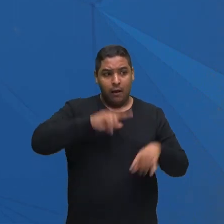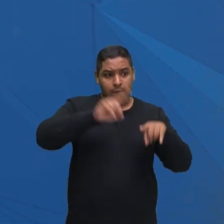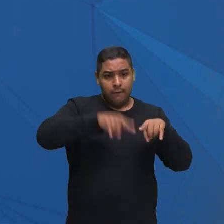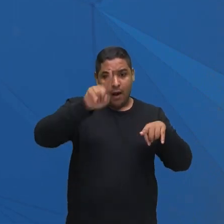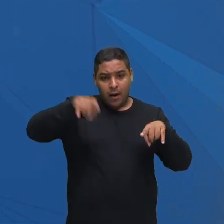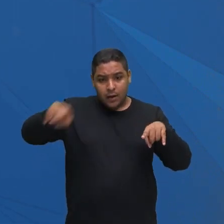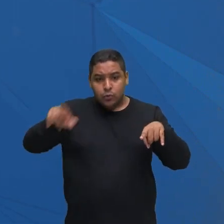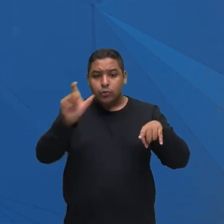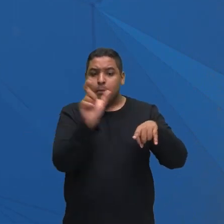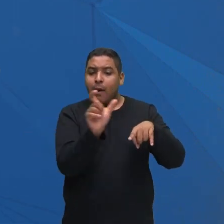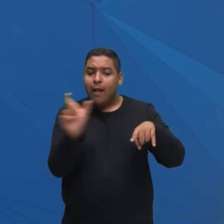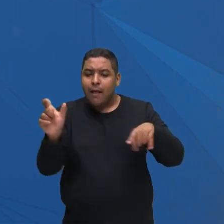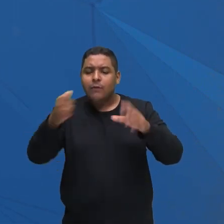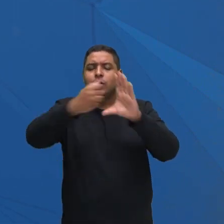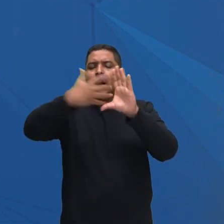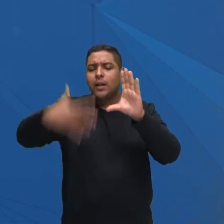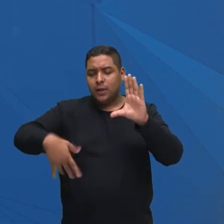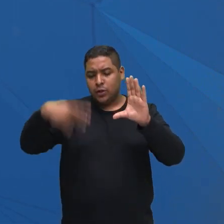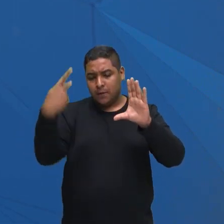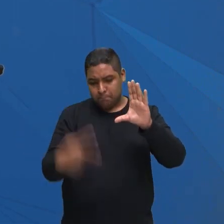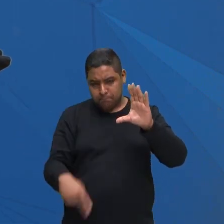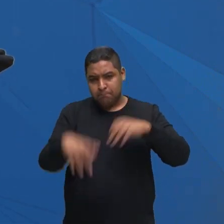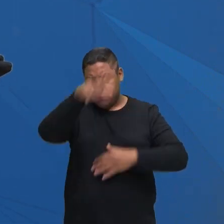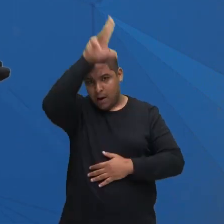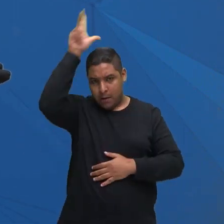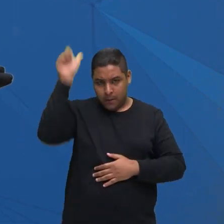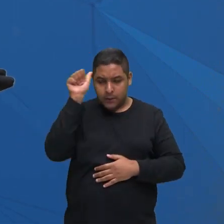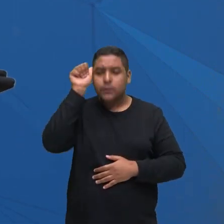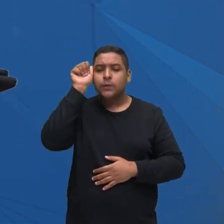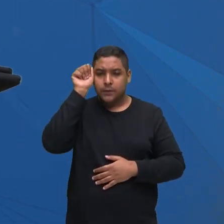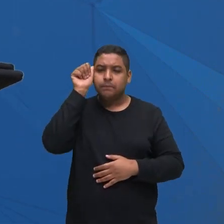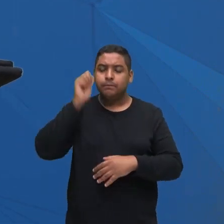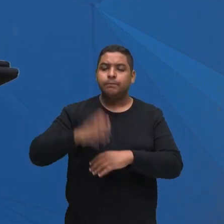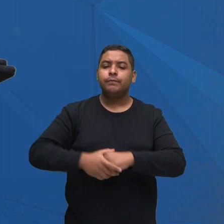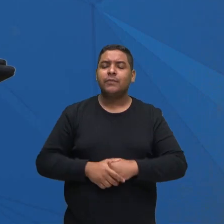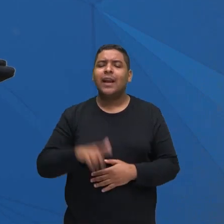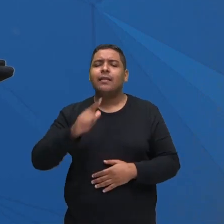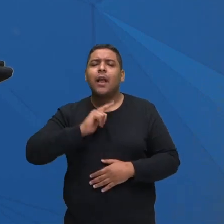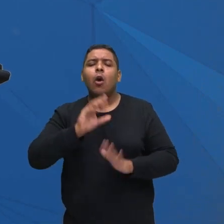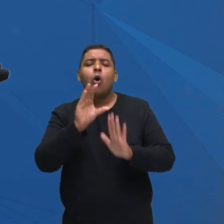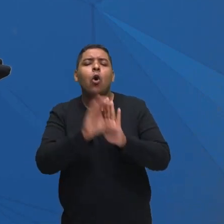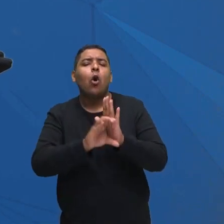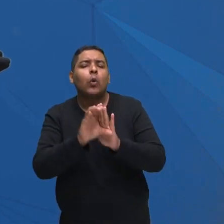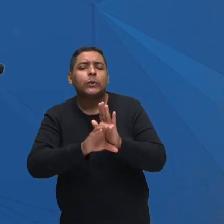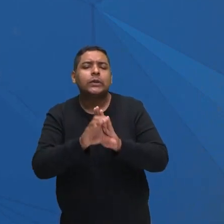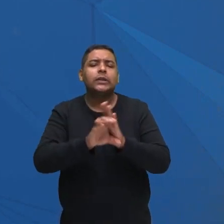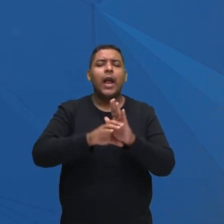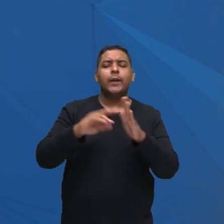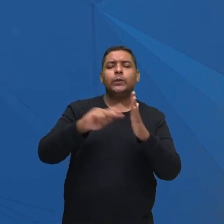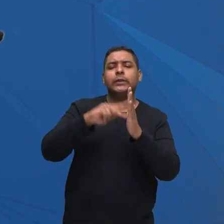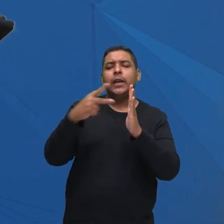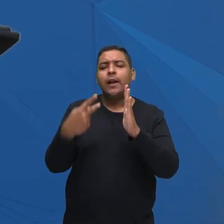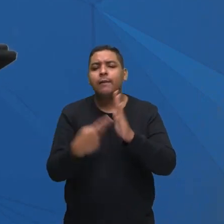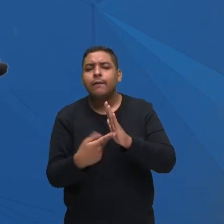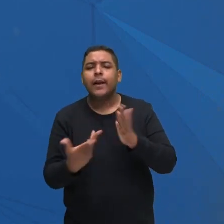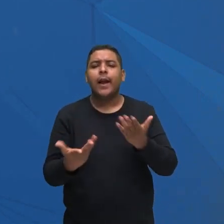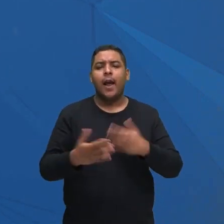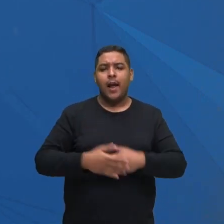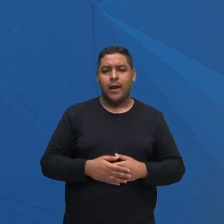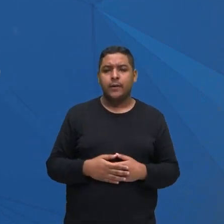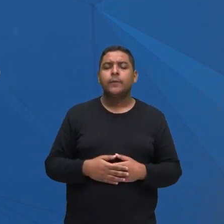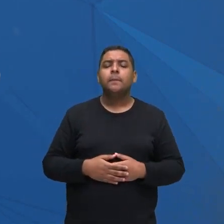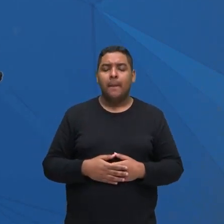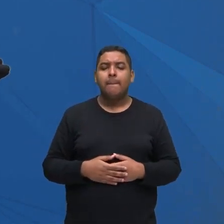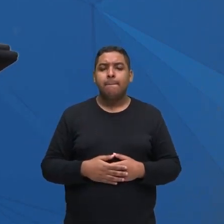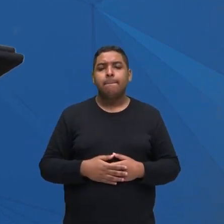essas palavras que são características daqui da região e que tem um conceito, né, um significado que quem é daqui ou já